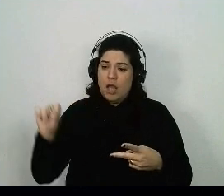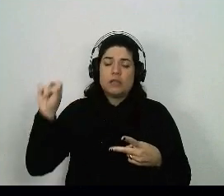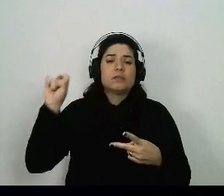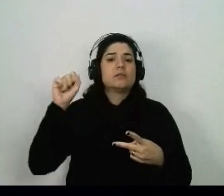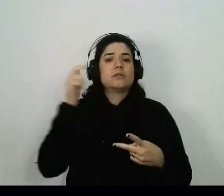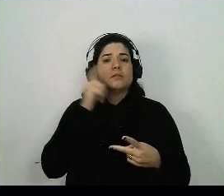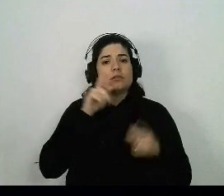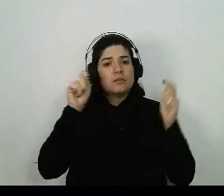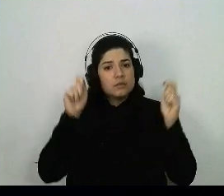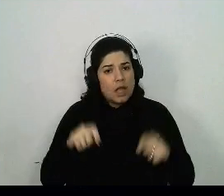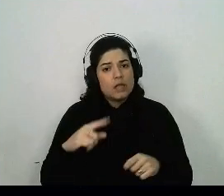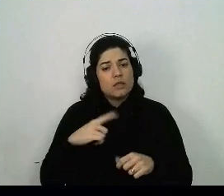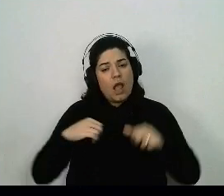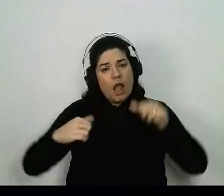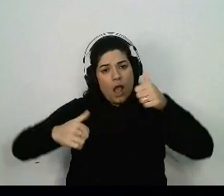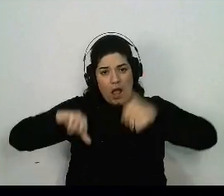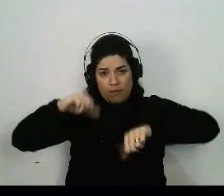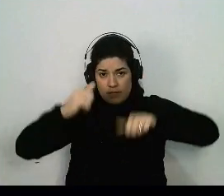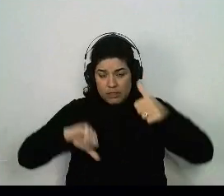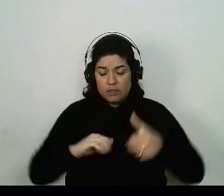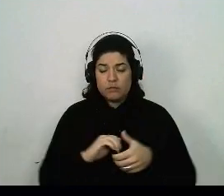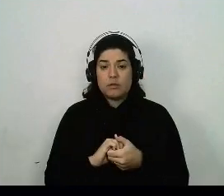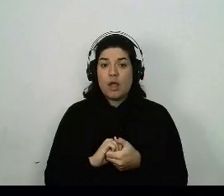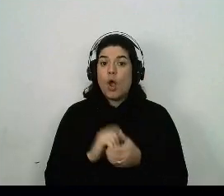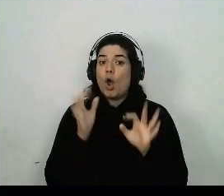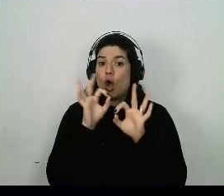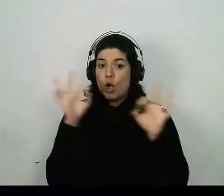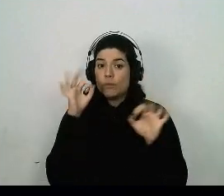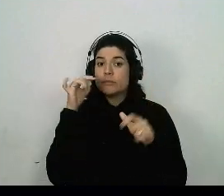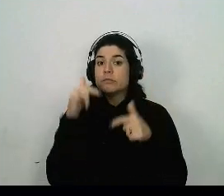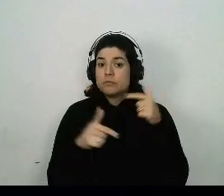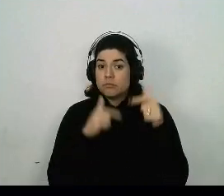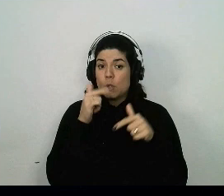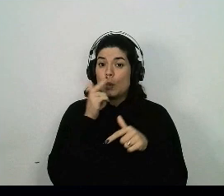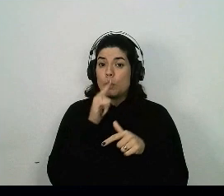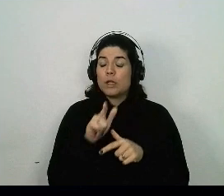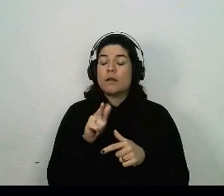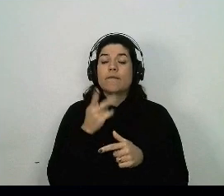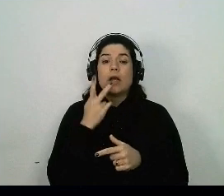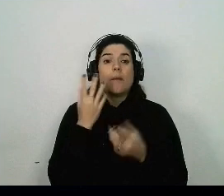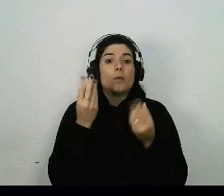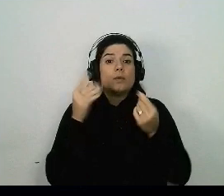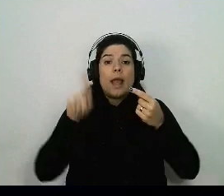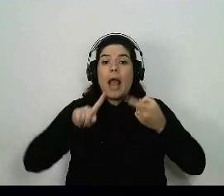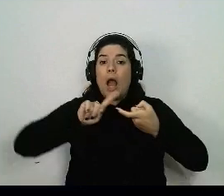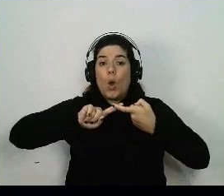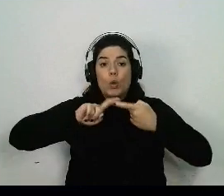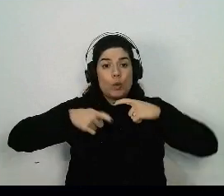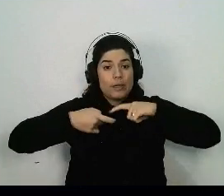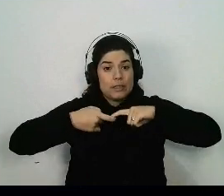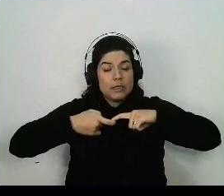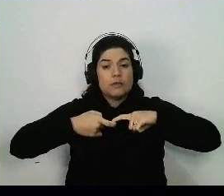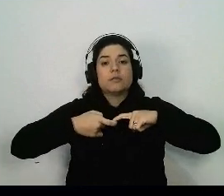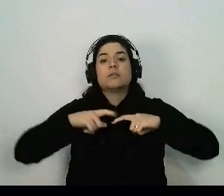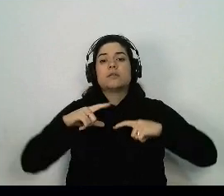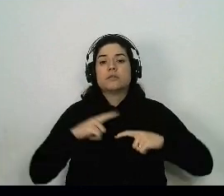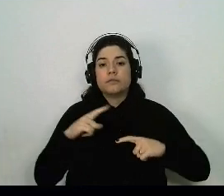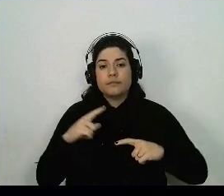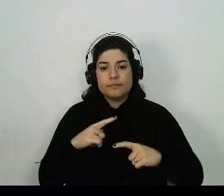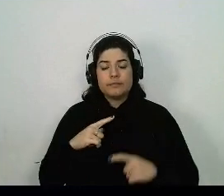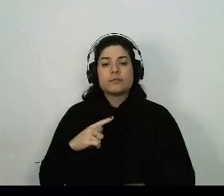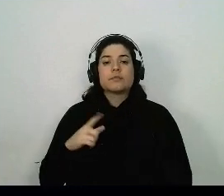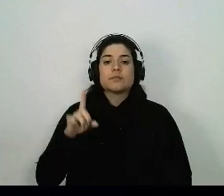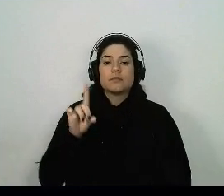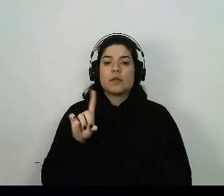avaliação. Excelência operacional, que a gente fala aqui muito de automação, então a questão de DevOps, DevSecOps aqui é fundamental para um